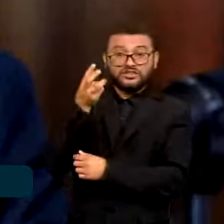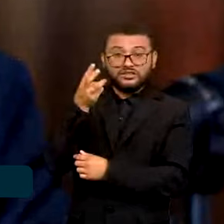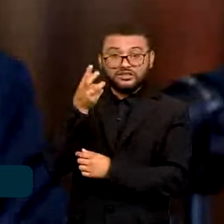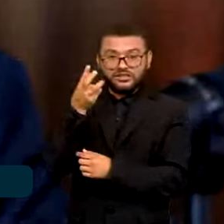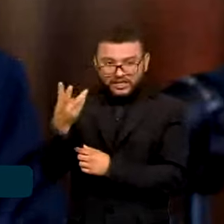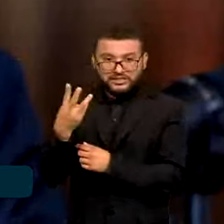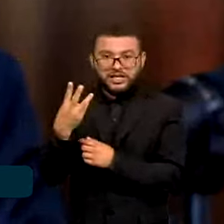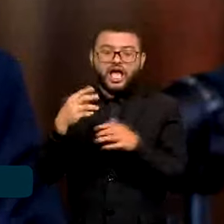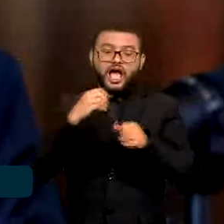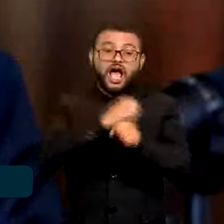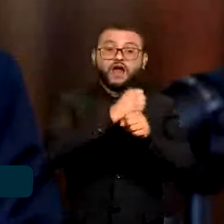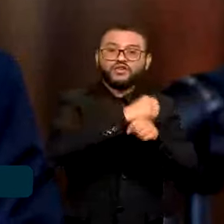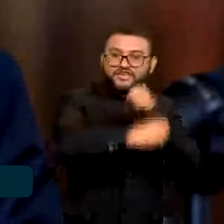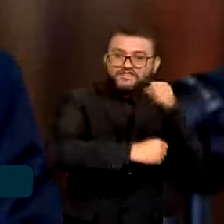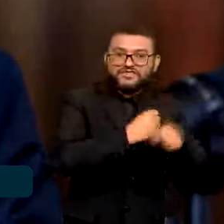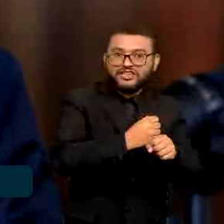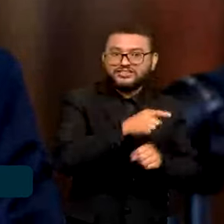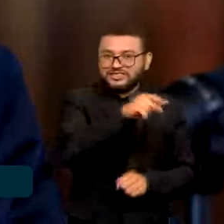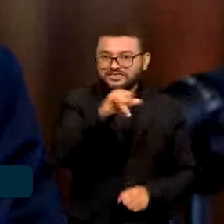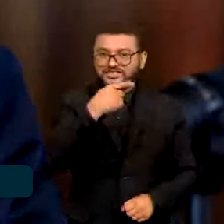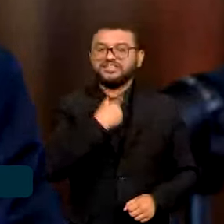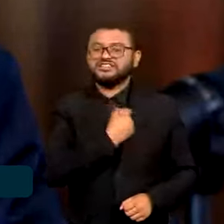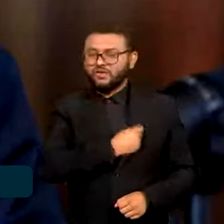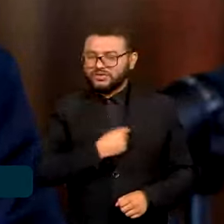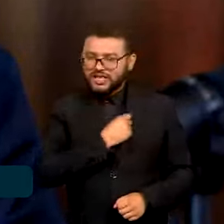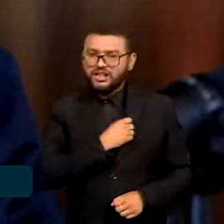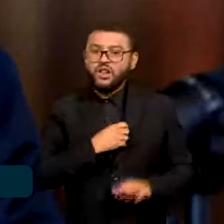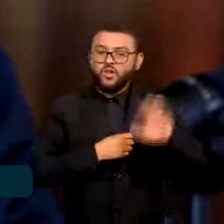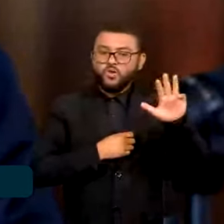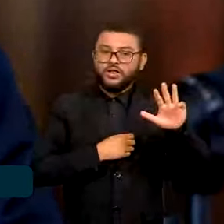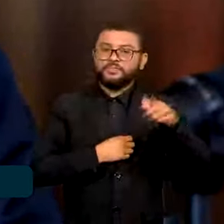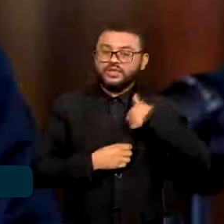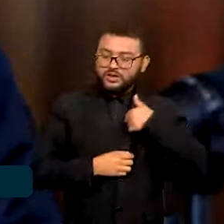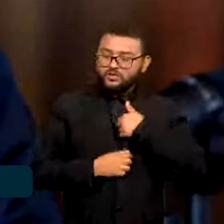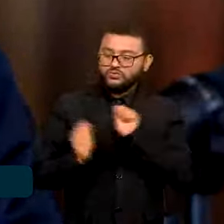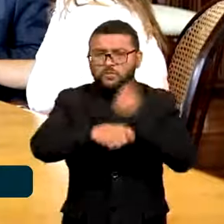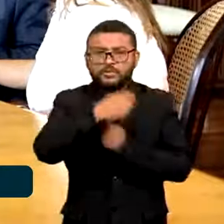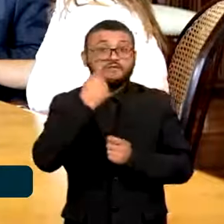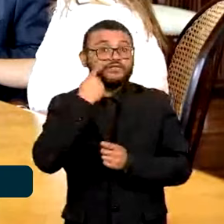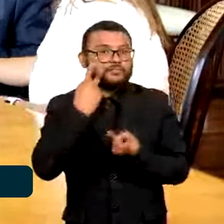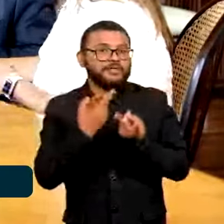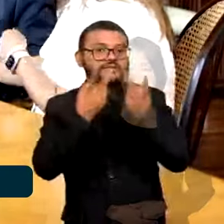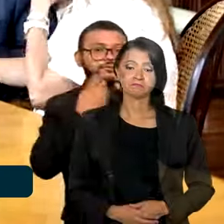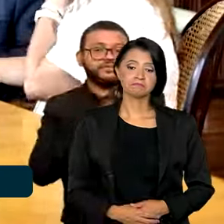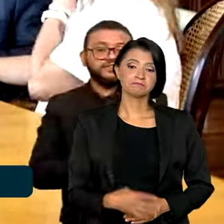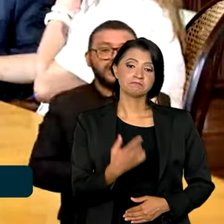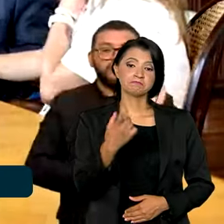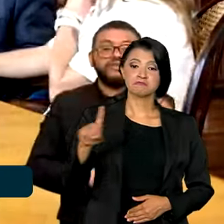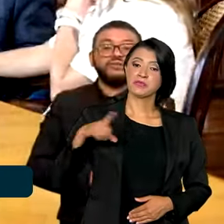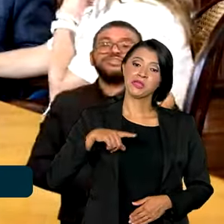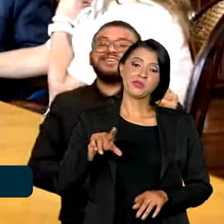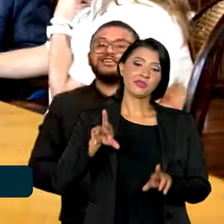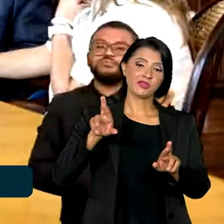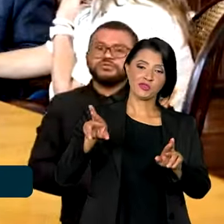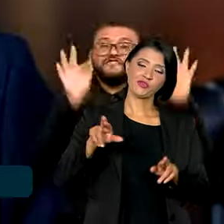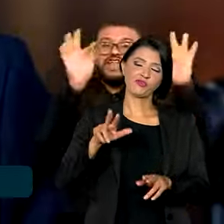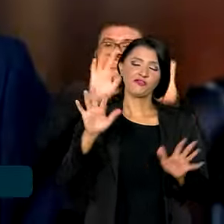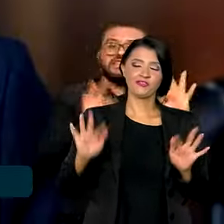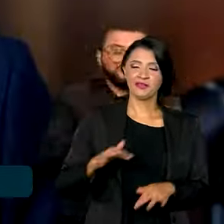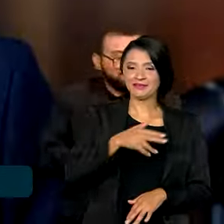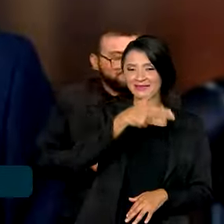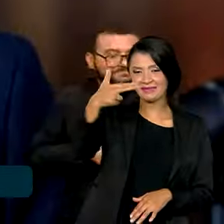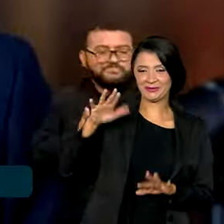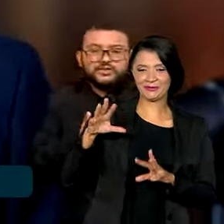com saudade do Lulinha, se prepare, porque eu e a Janja vamos percorrer esse país. Por fim, desejou um Feliz Natal a todos